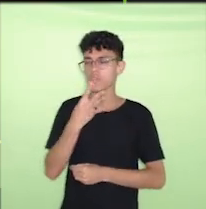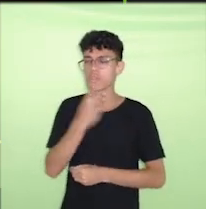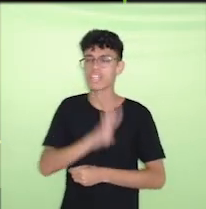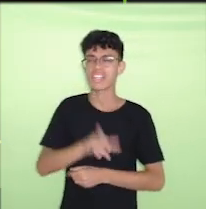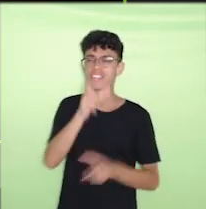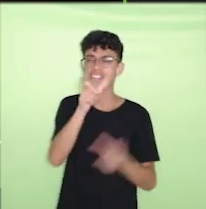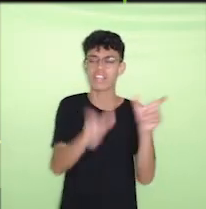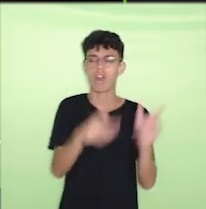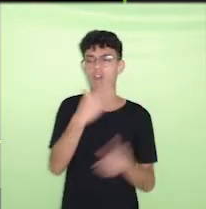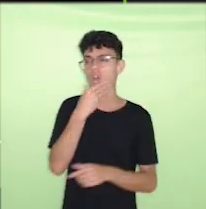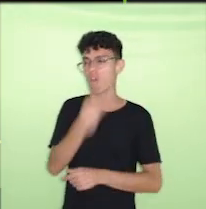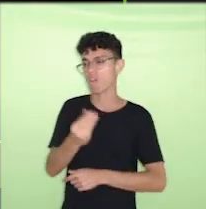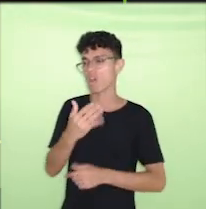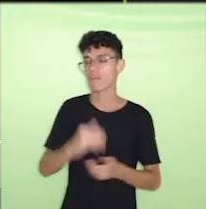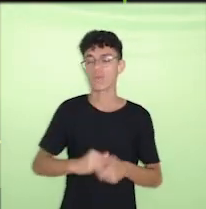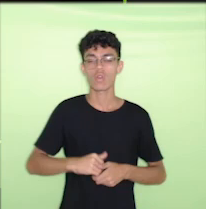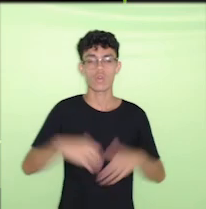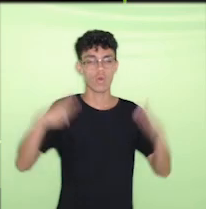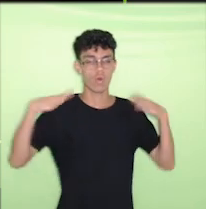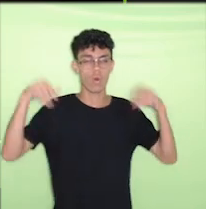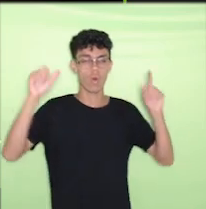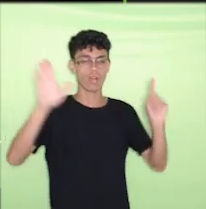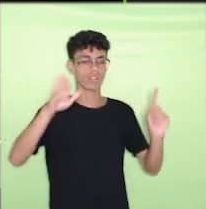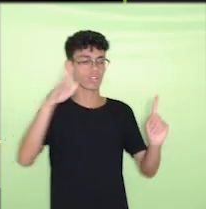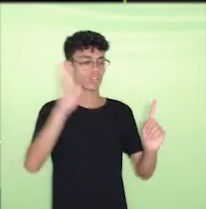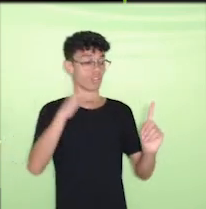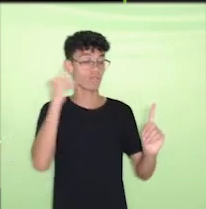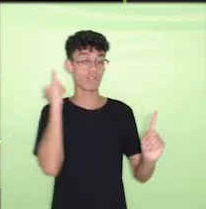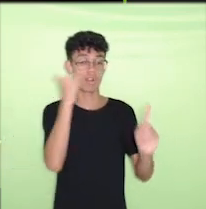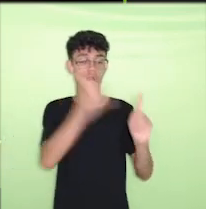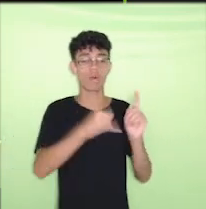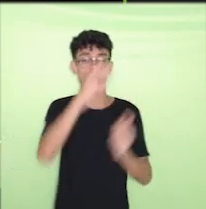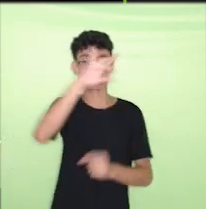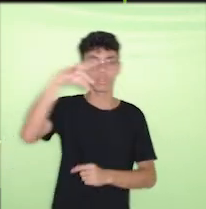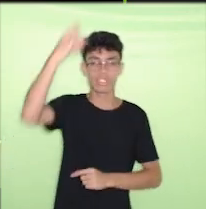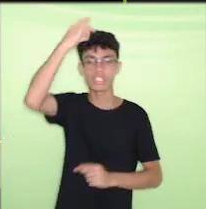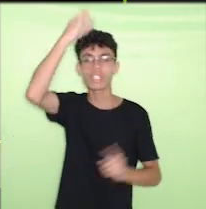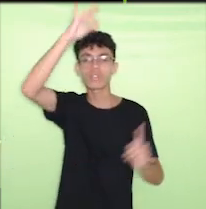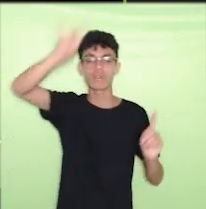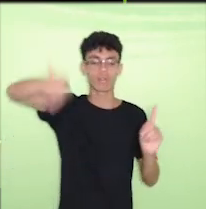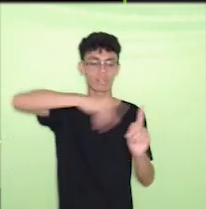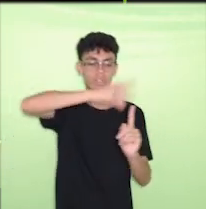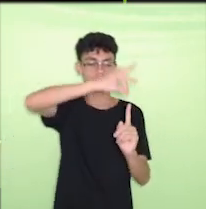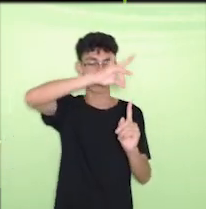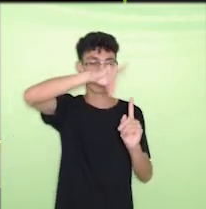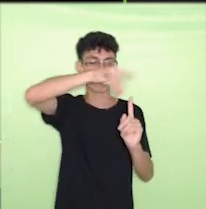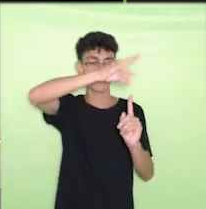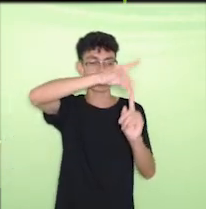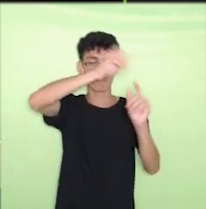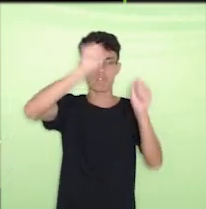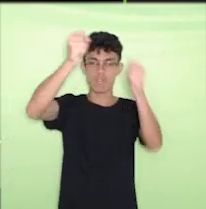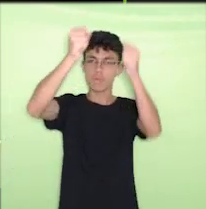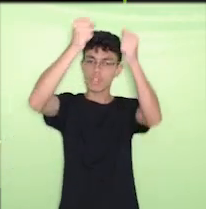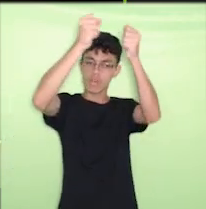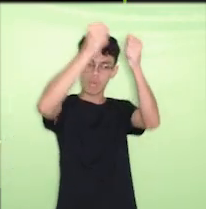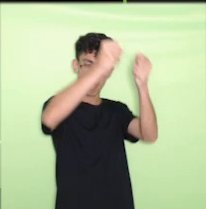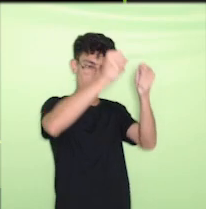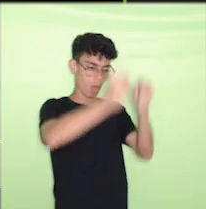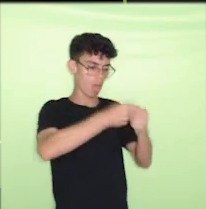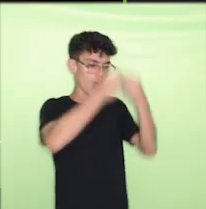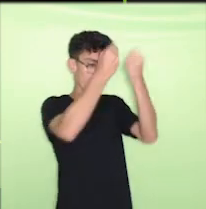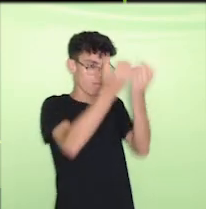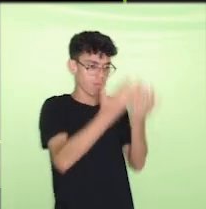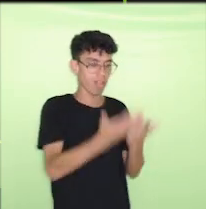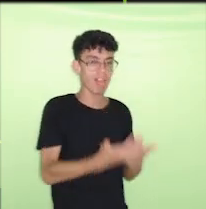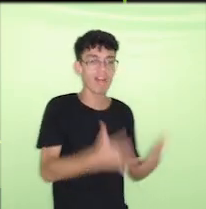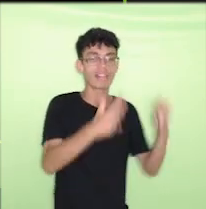homem algum? E o anjo continuou: o Espírito Santo descerá sobre vós. O poder do Altíssimo